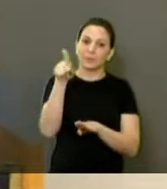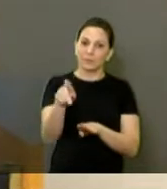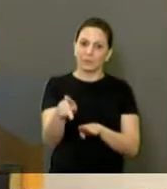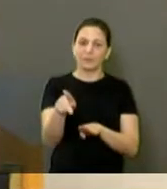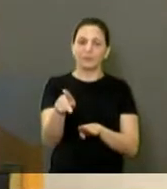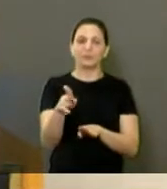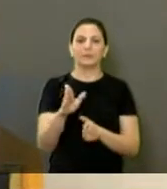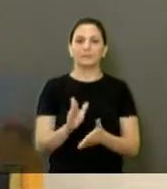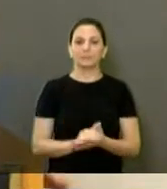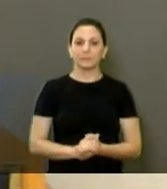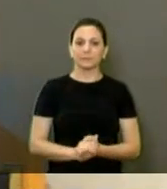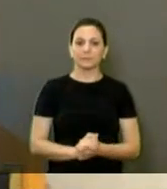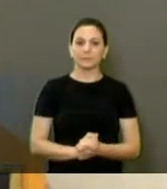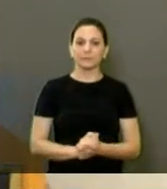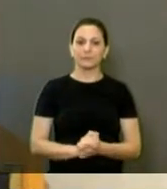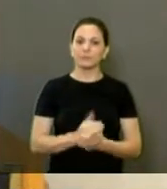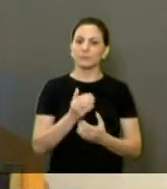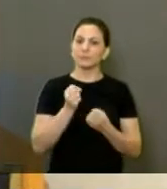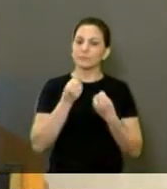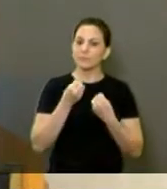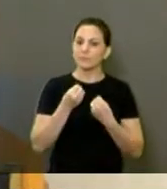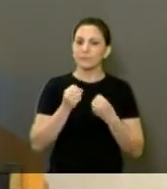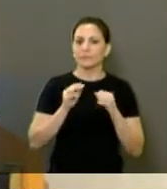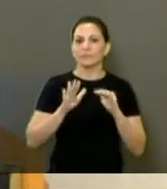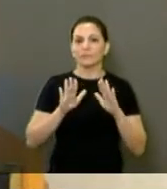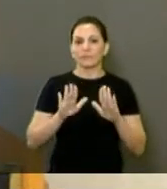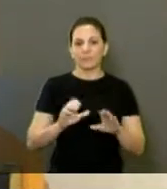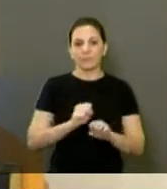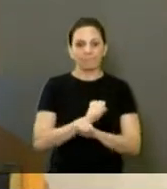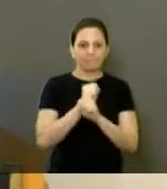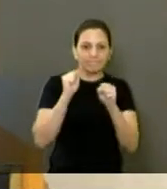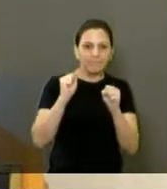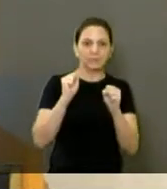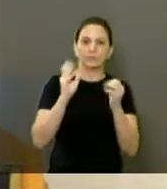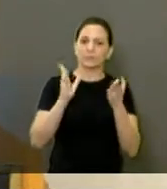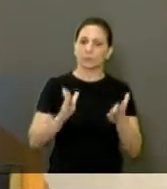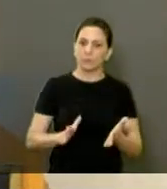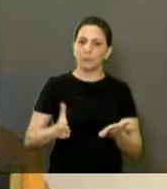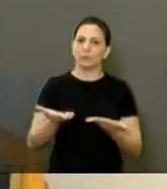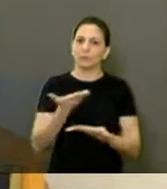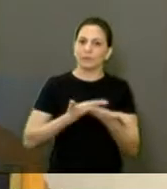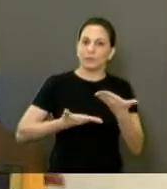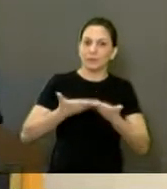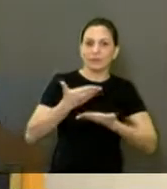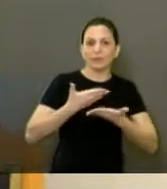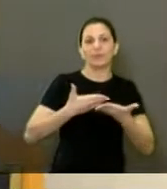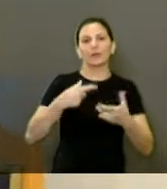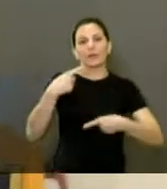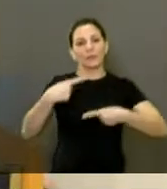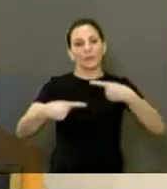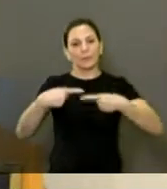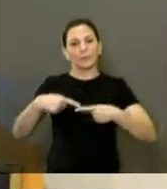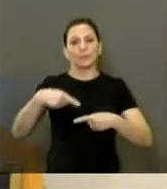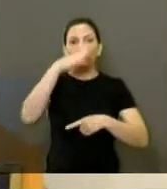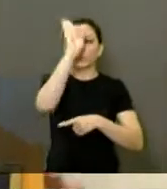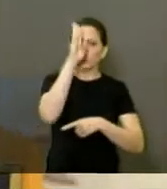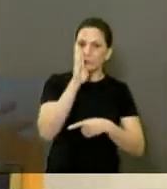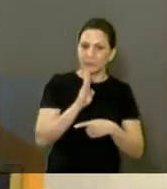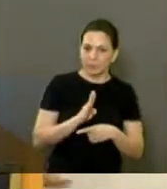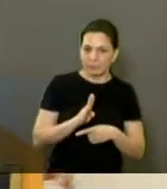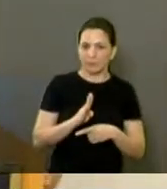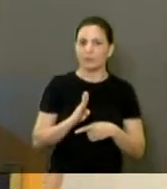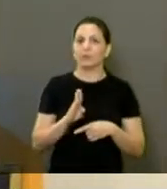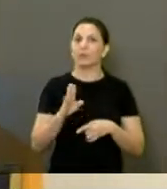pastor? Bom, eu acho que é impossível nós hoje não tratarmos da questão da política nacional e o que